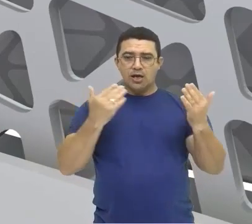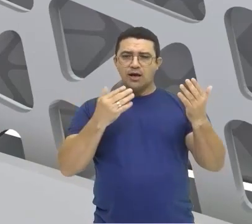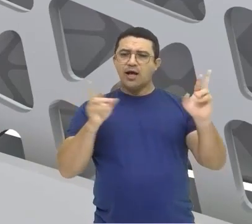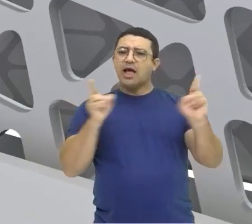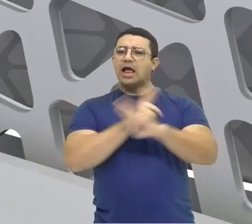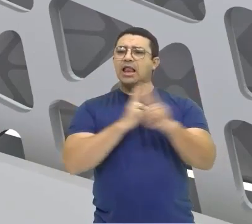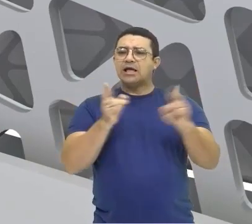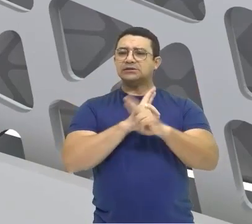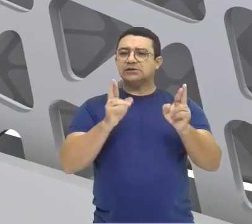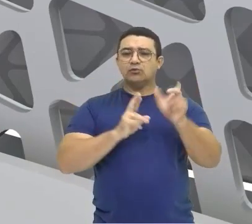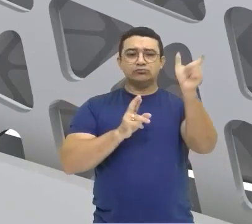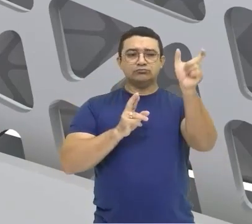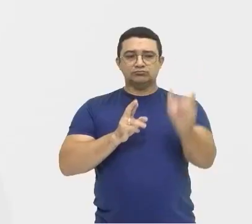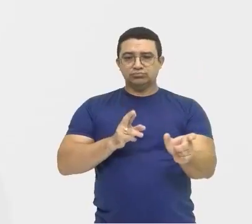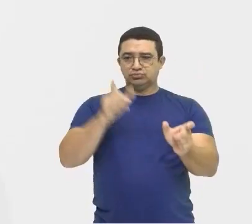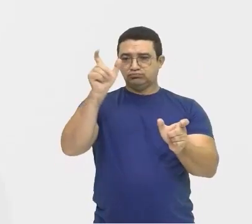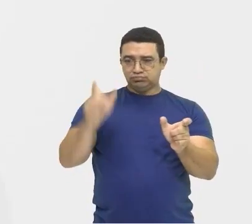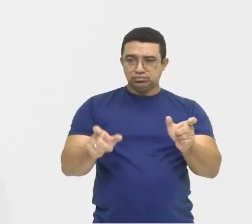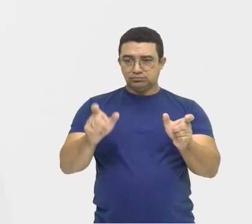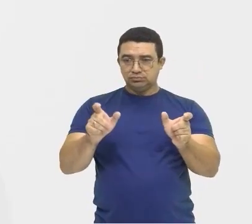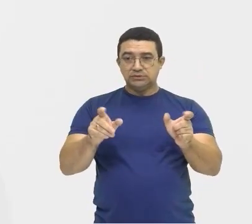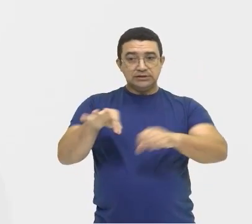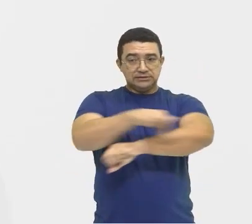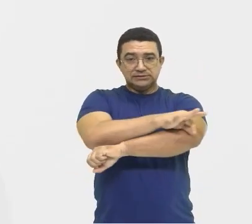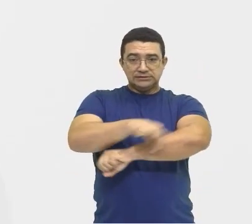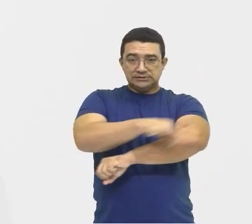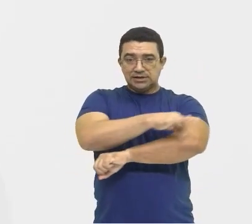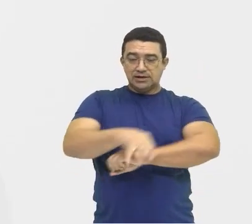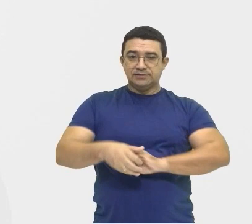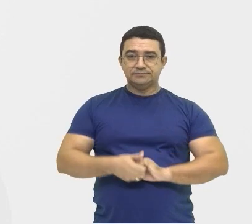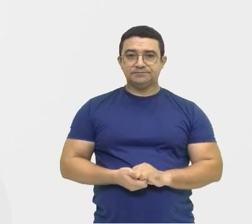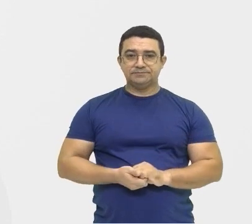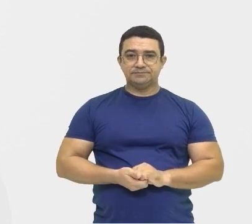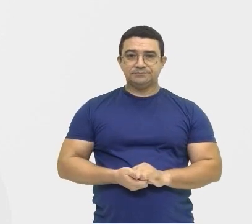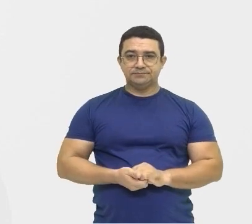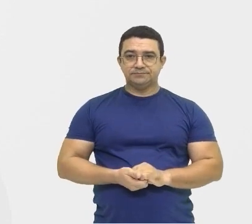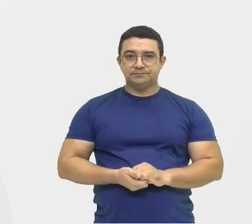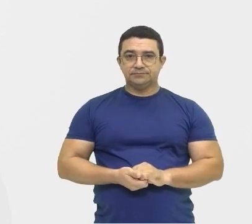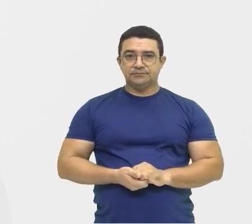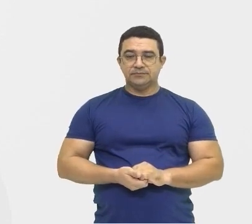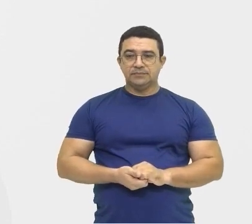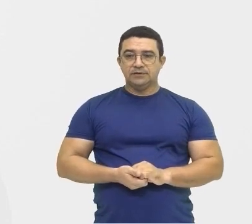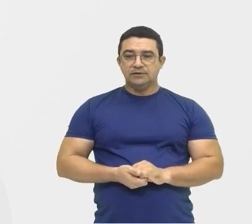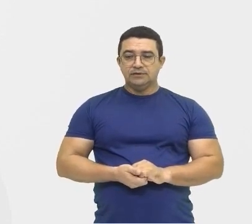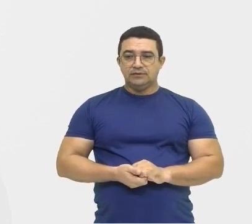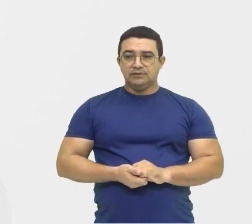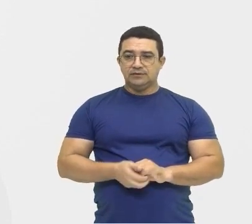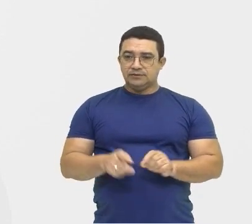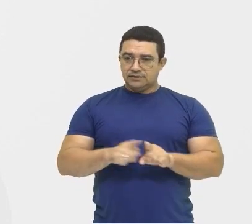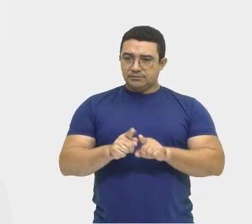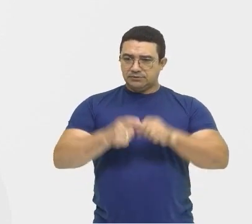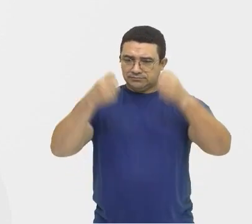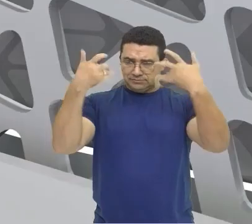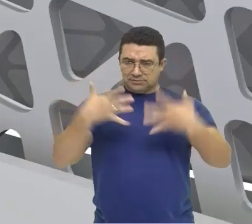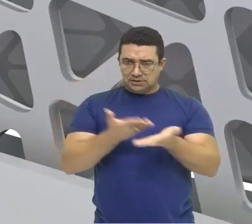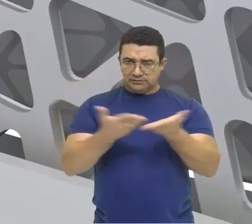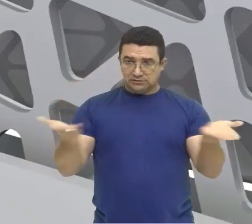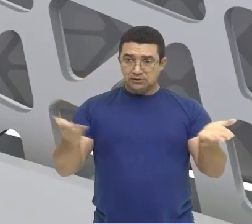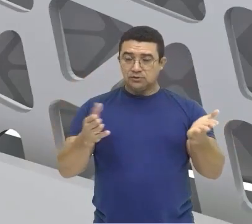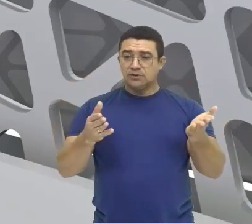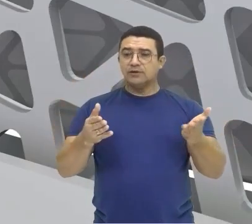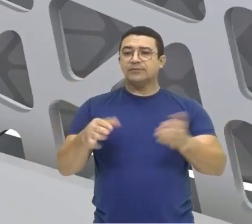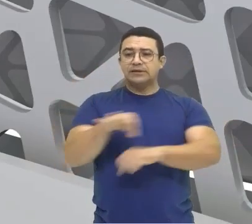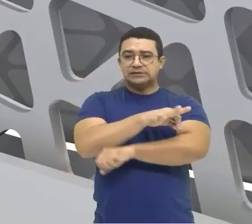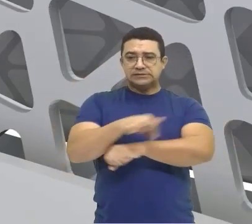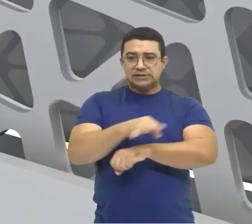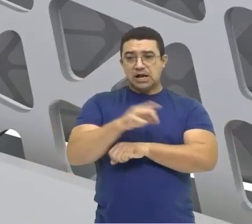existe entre essas duas escalas. E a gente também vai comentar um pouquinho antes da gente passar para aí, eu vou comentar aqui com vocês sobre a escala Kelvin.